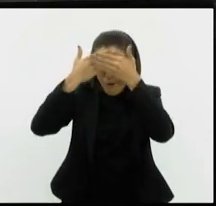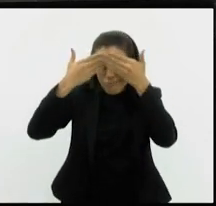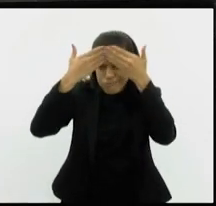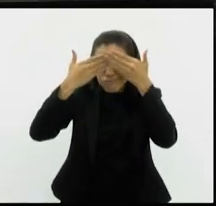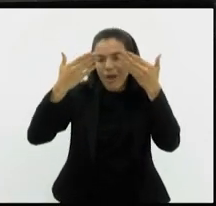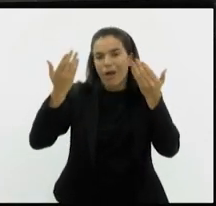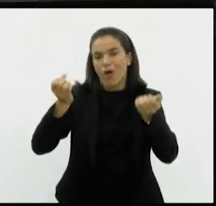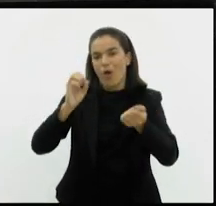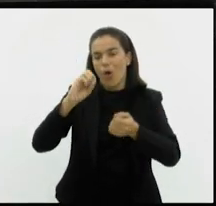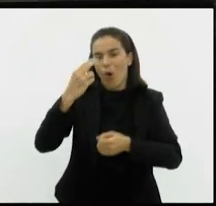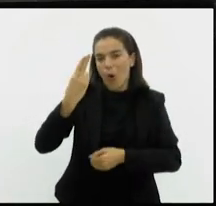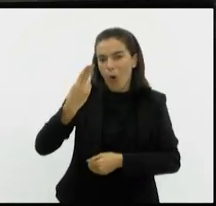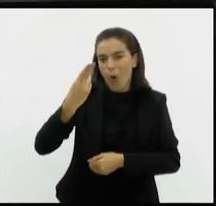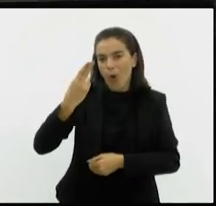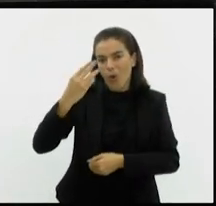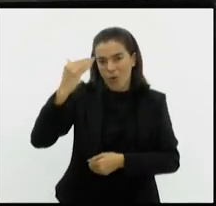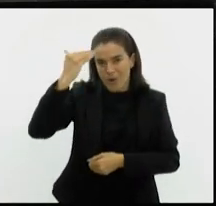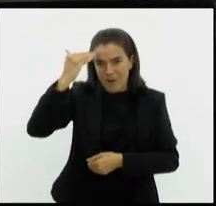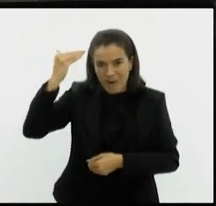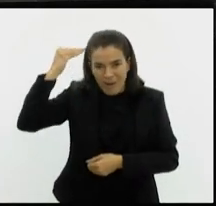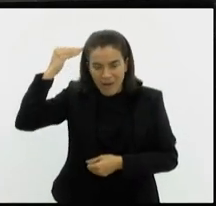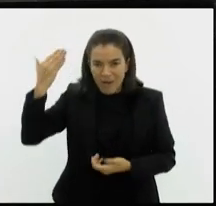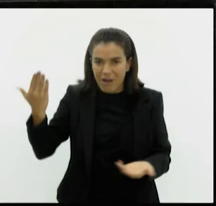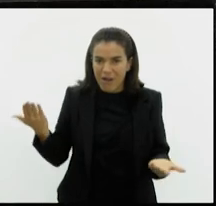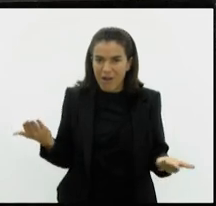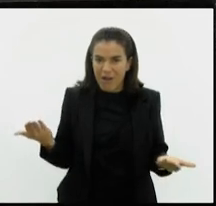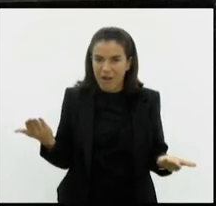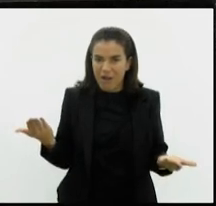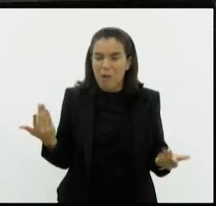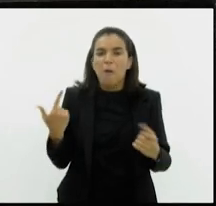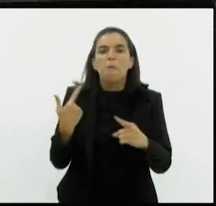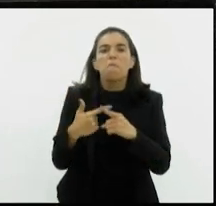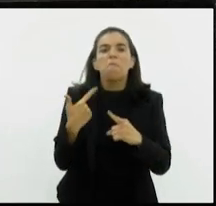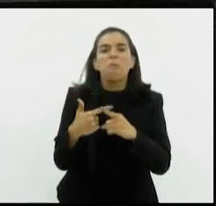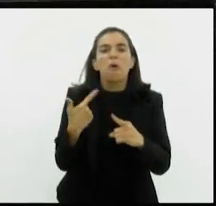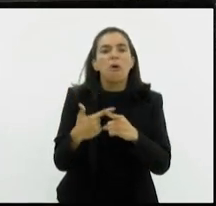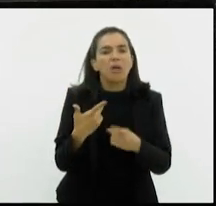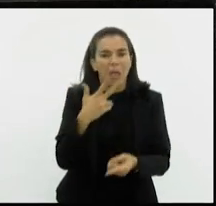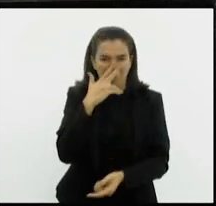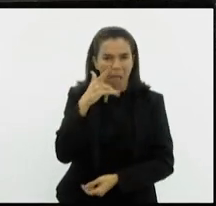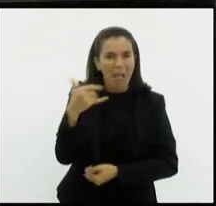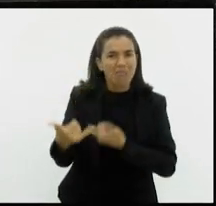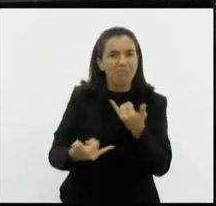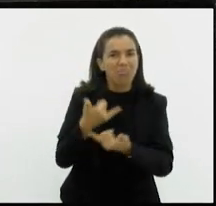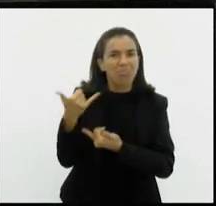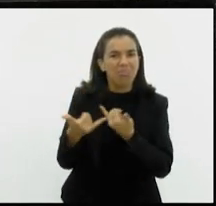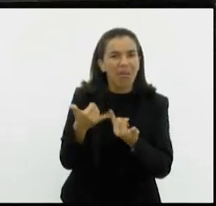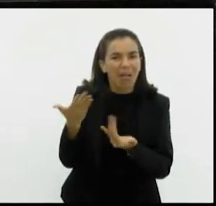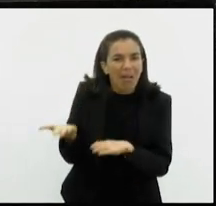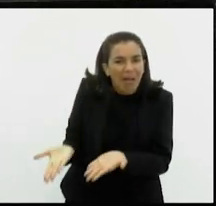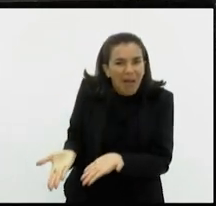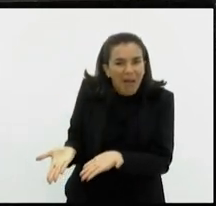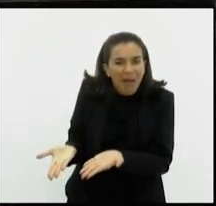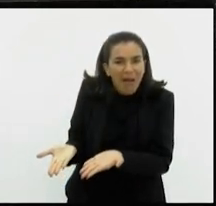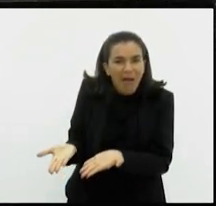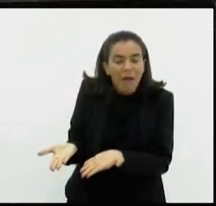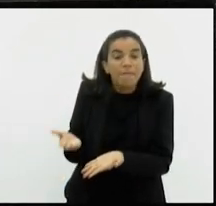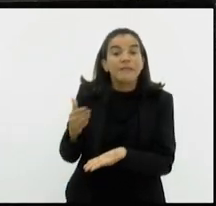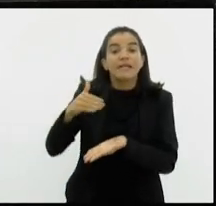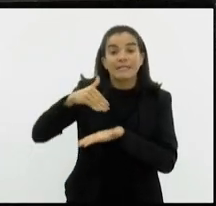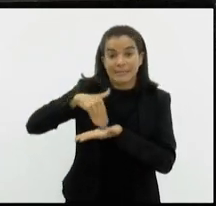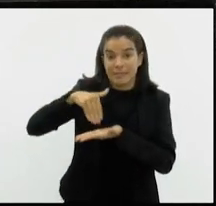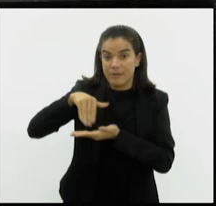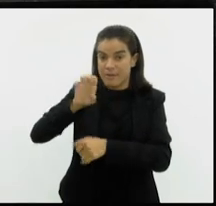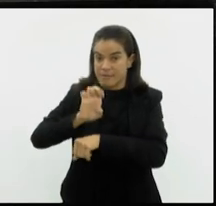é isso Por que essa molecagem porque no fundo Isso é uma molecagem e se a Secretaria